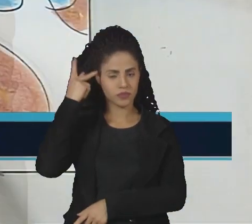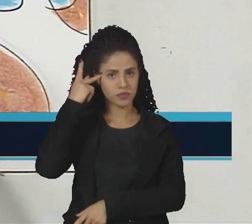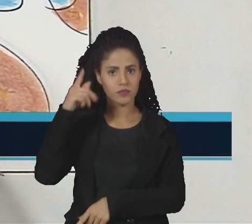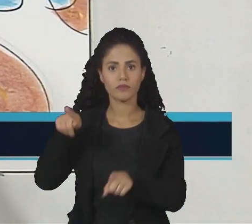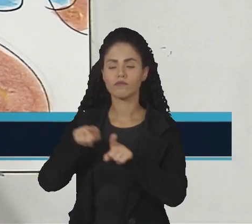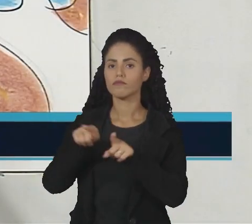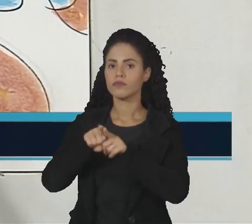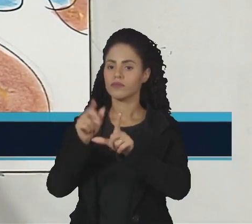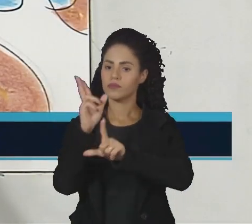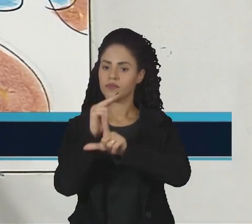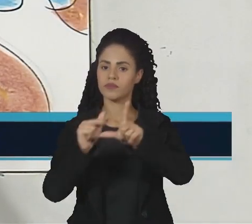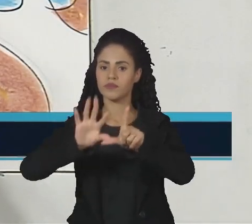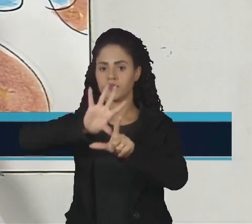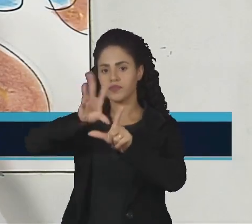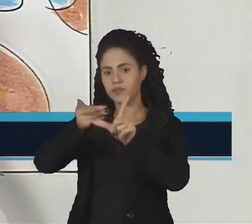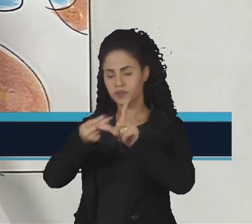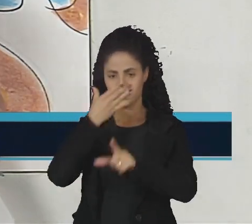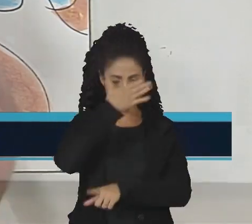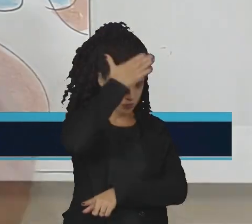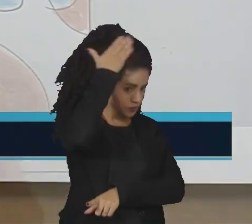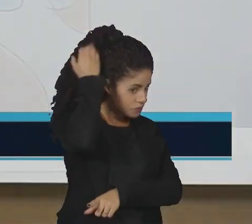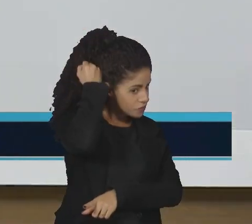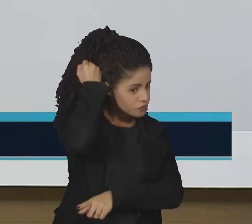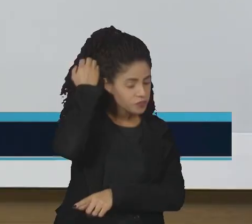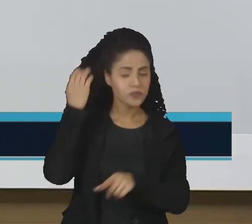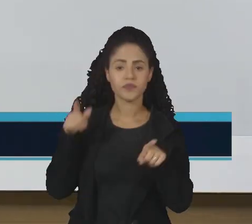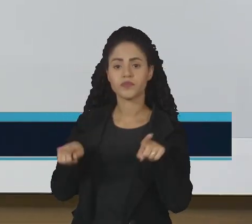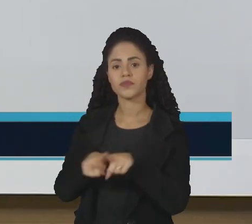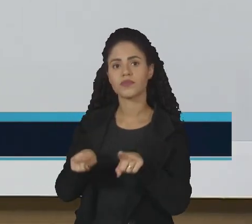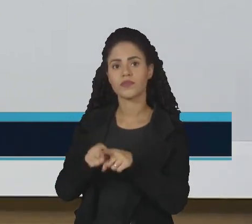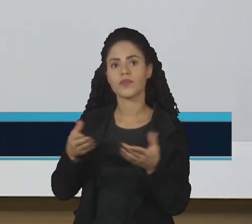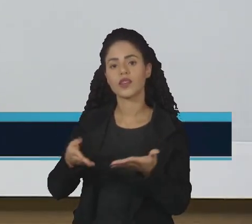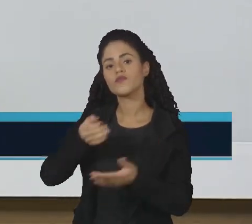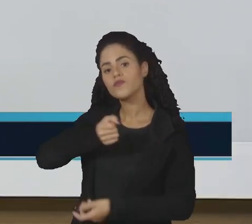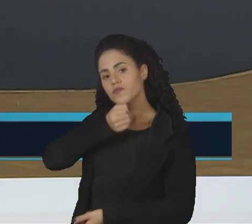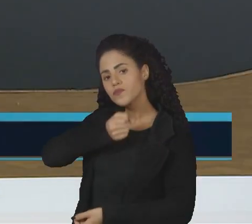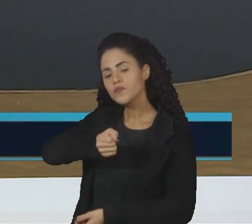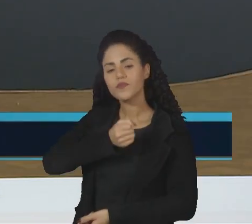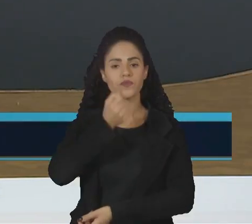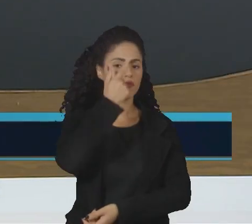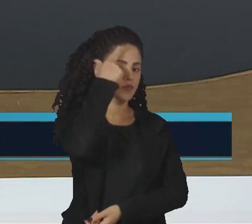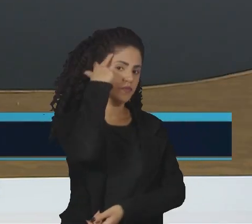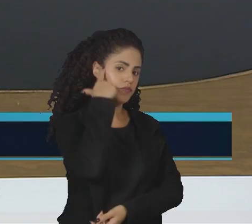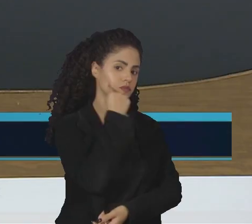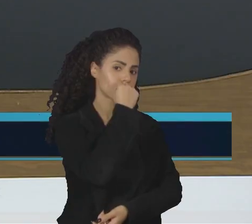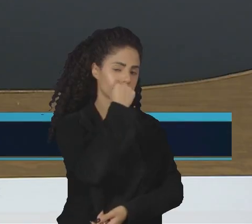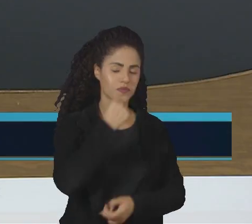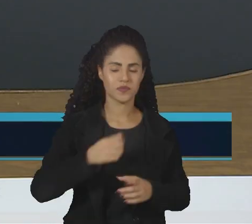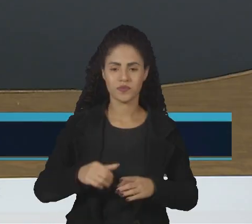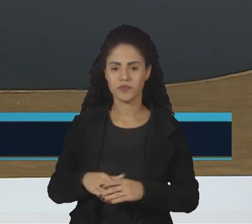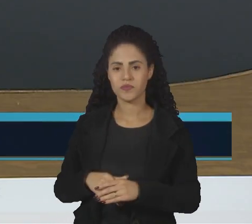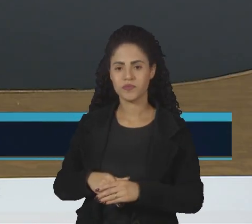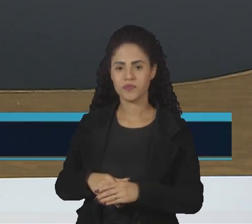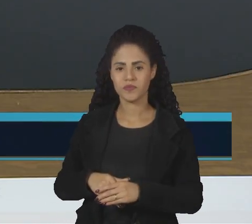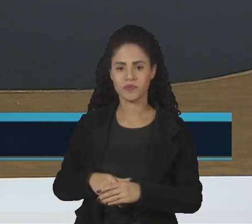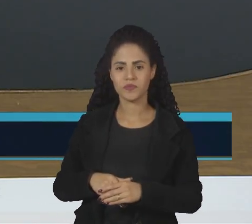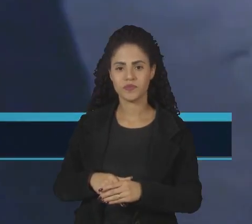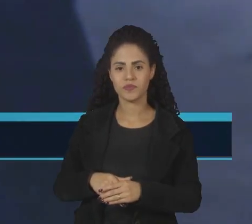Os desenhos em tempo real são de Luciano Veronese e no comando do Roda Viva está a jornalista Vera Magalhães.